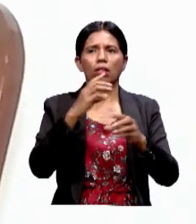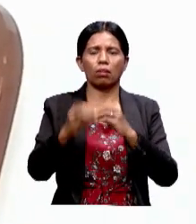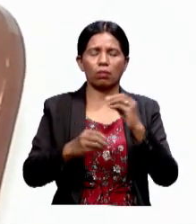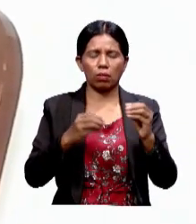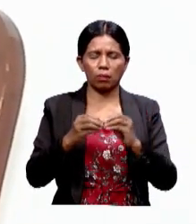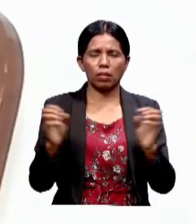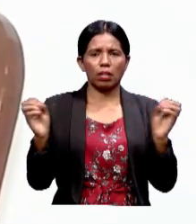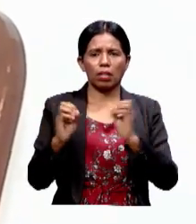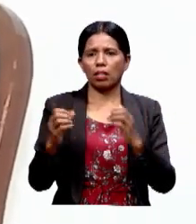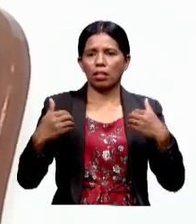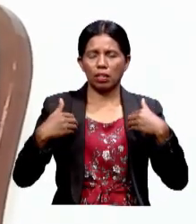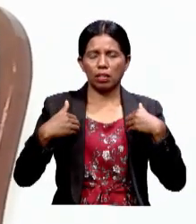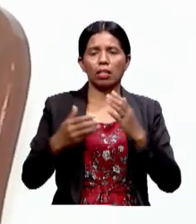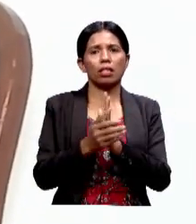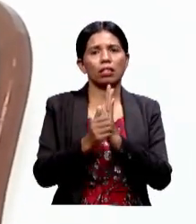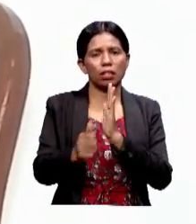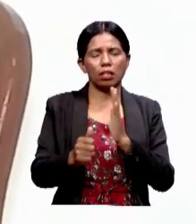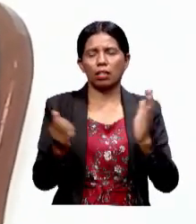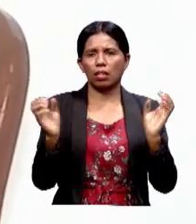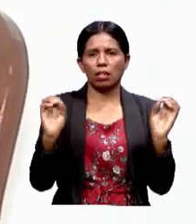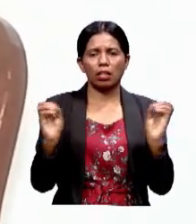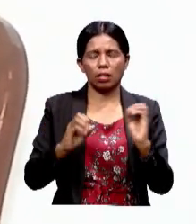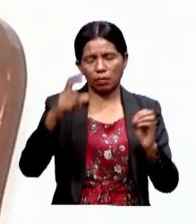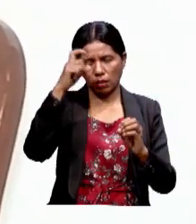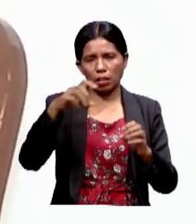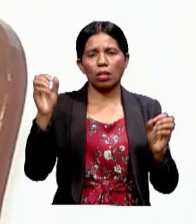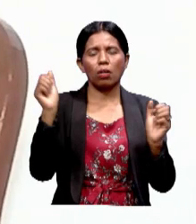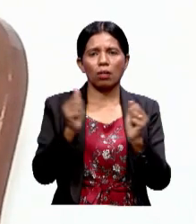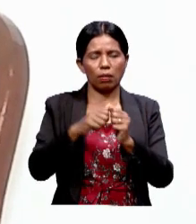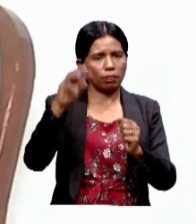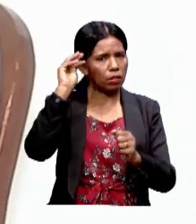incapacidade psíquica ou Ministério Público. Será que